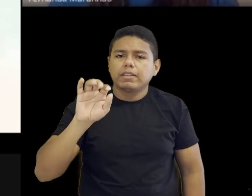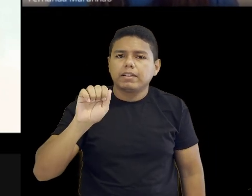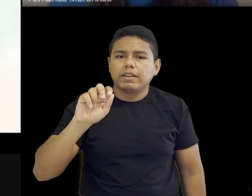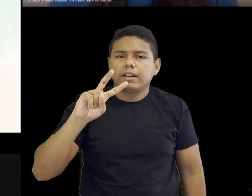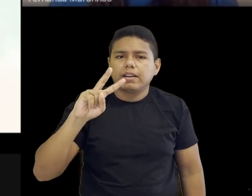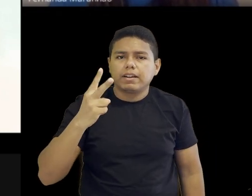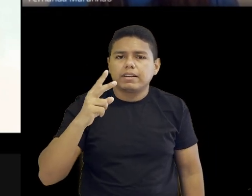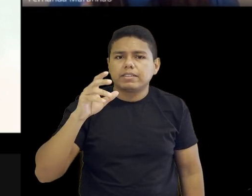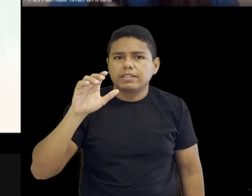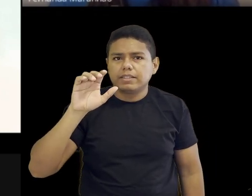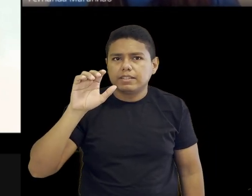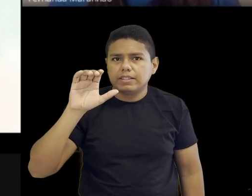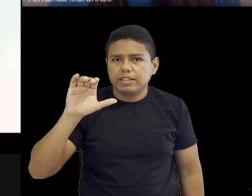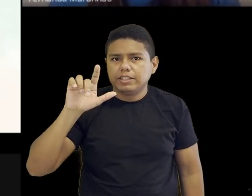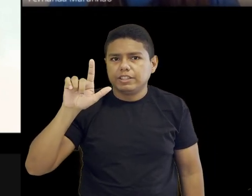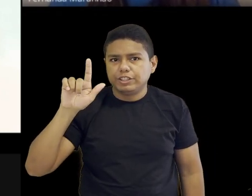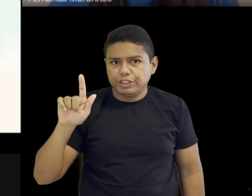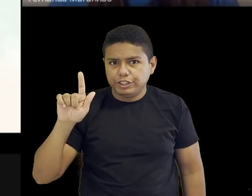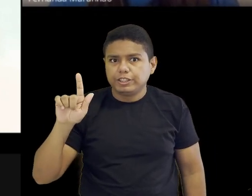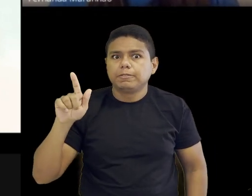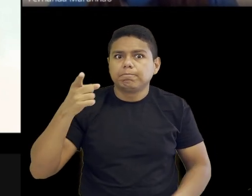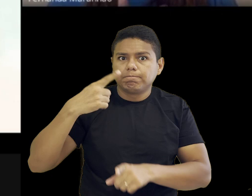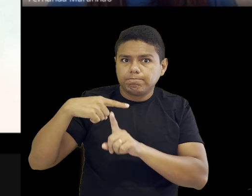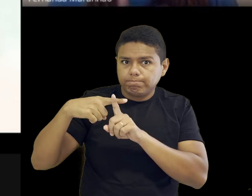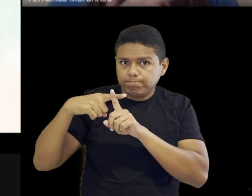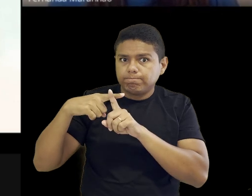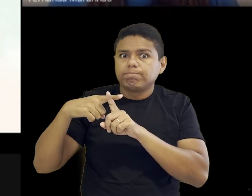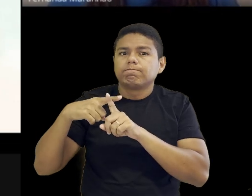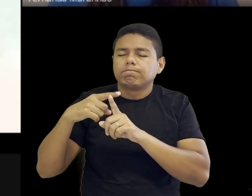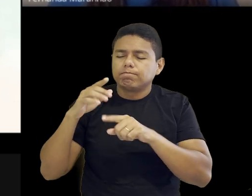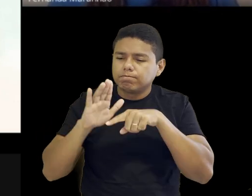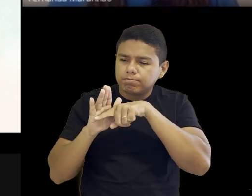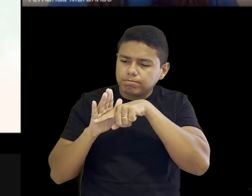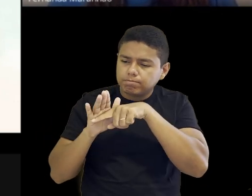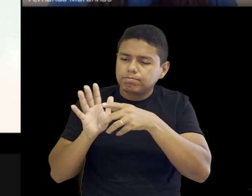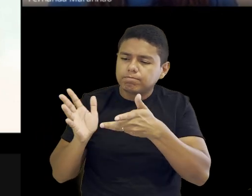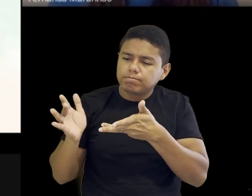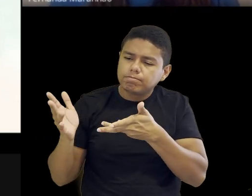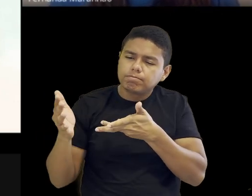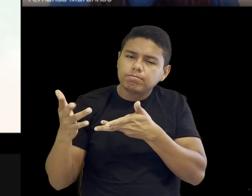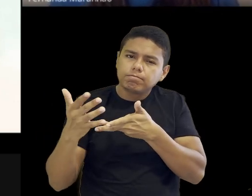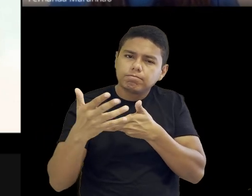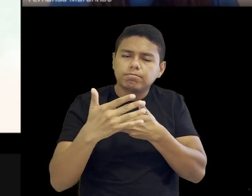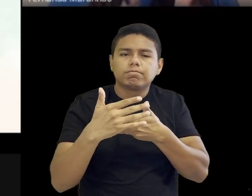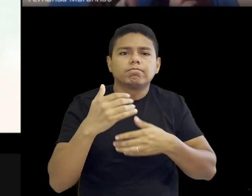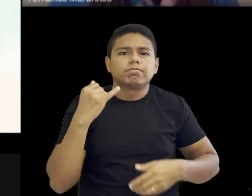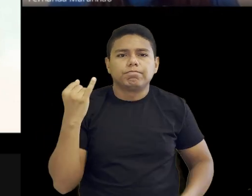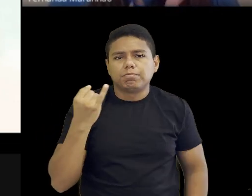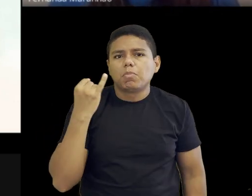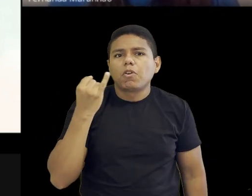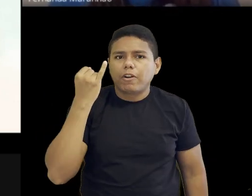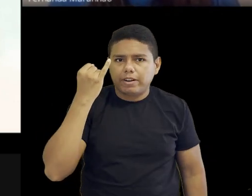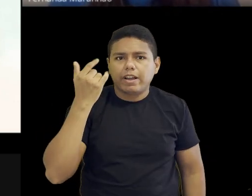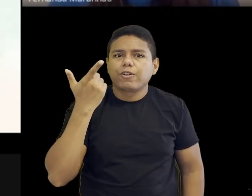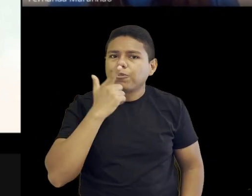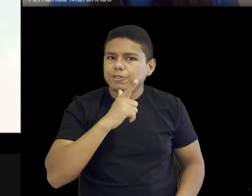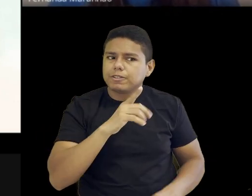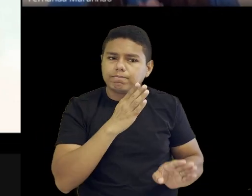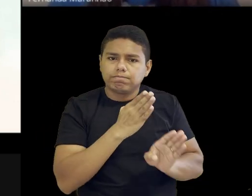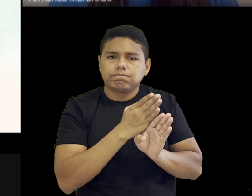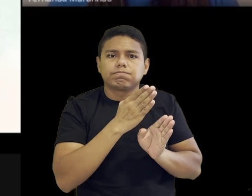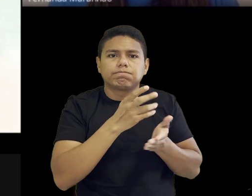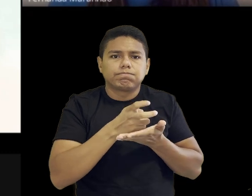do beta-HCG. Os valores discriminatórios para a presença do saco gestacional na ultrassonografia é o beta acima de